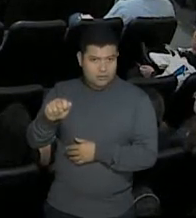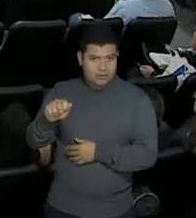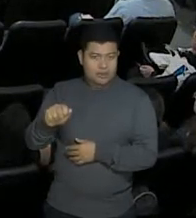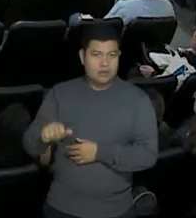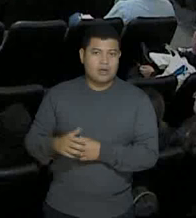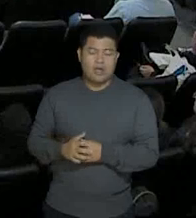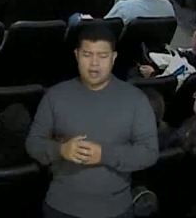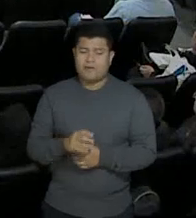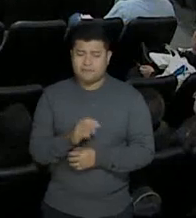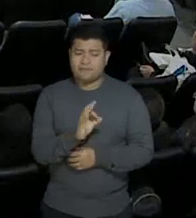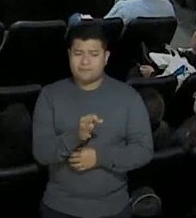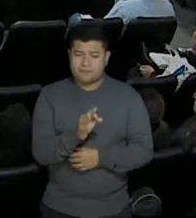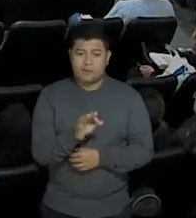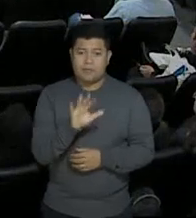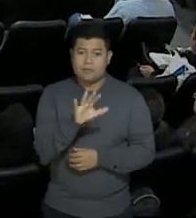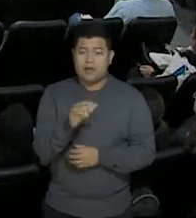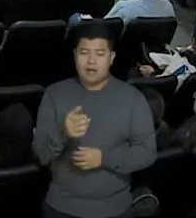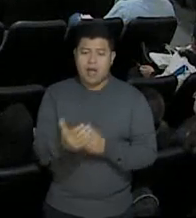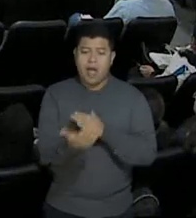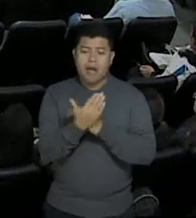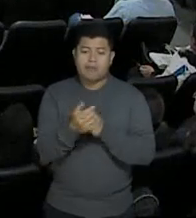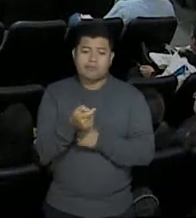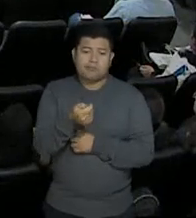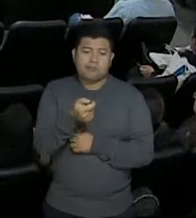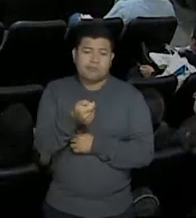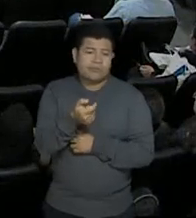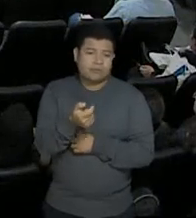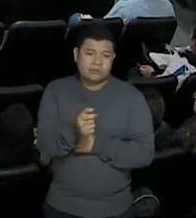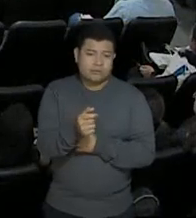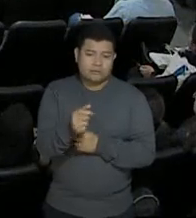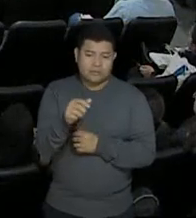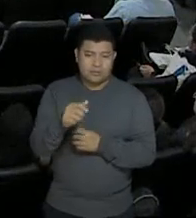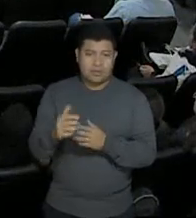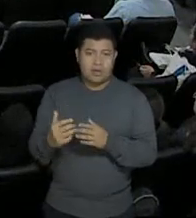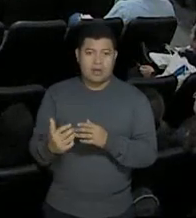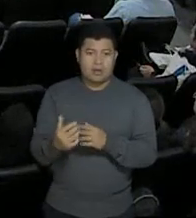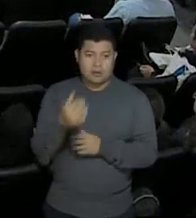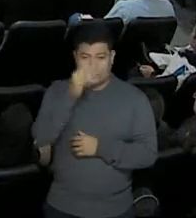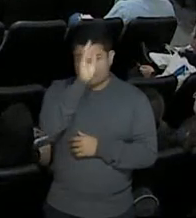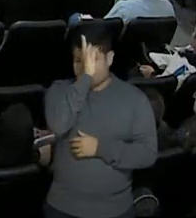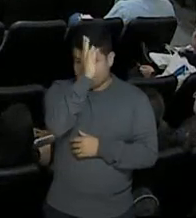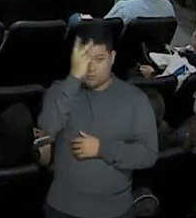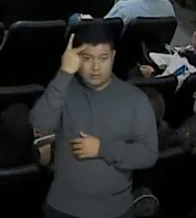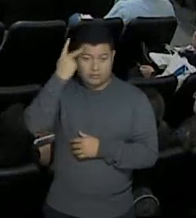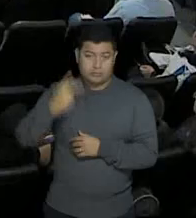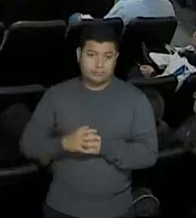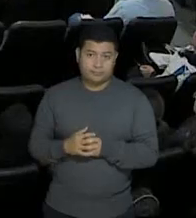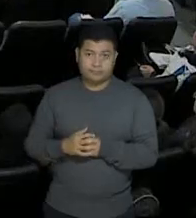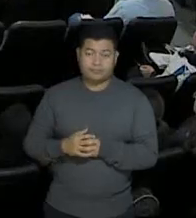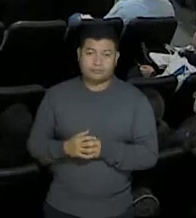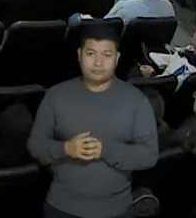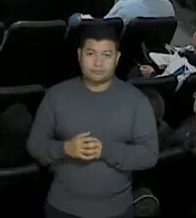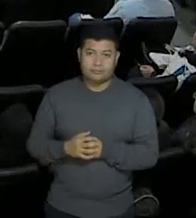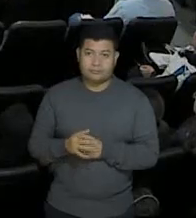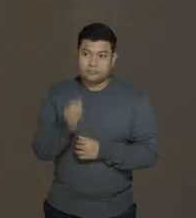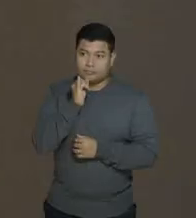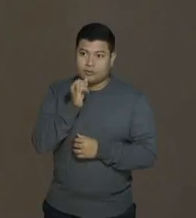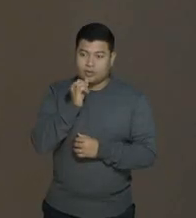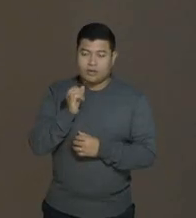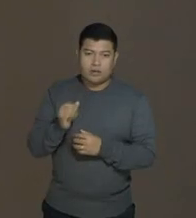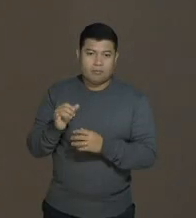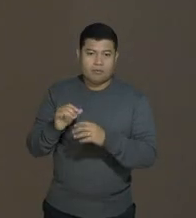é usada, mas ela tem muito pouco efeito para o TDAH. A imipramina é muito boa para neurose noturna, criança que faz xixi na cama à